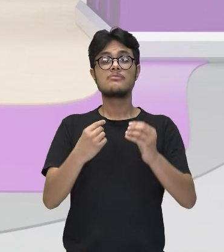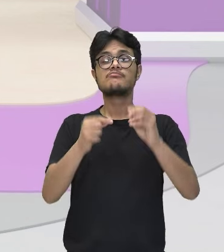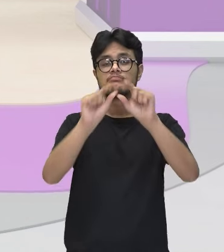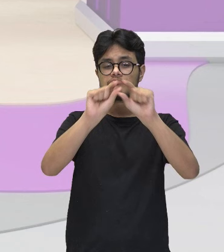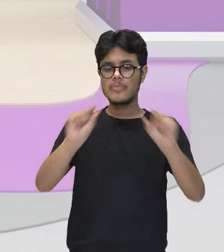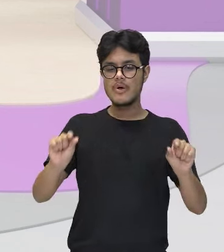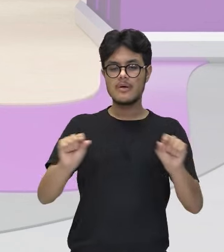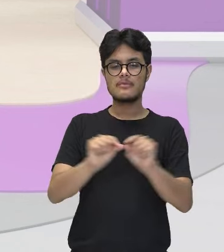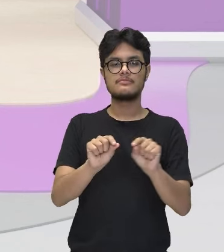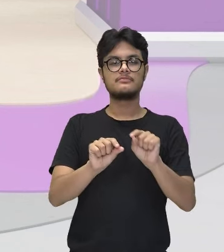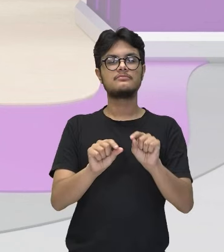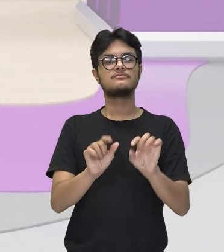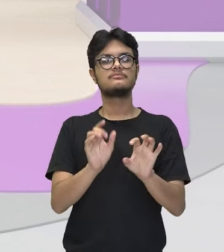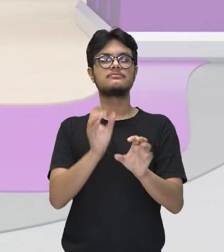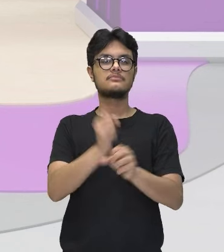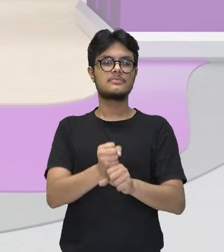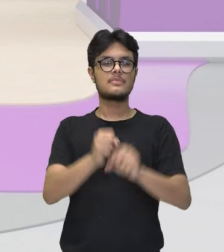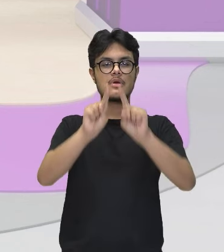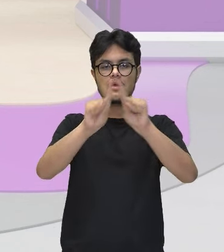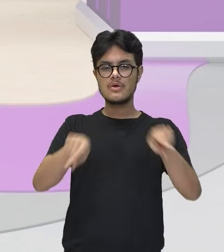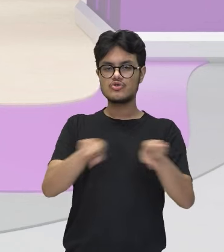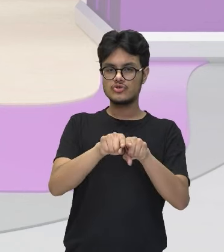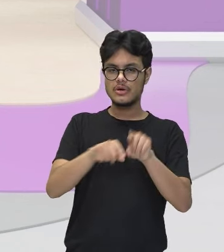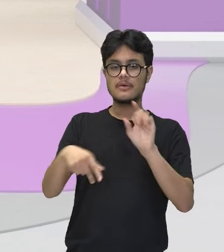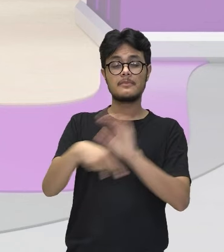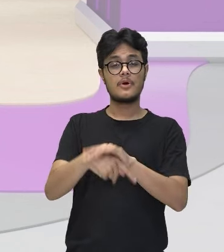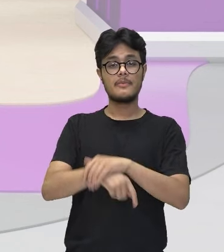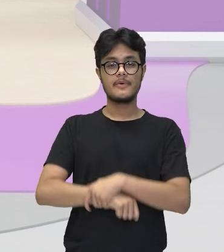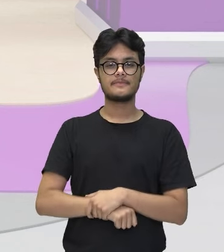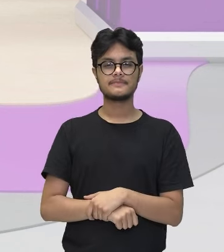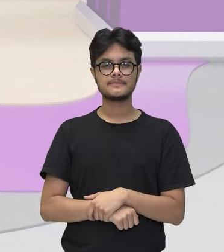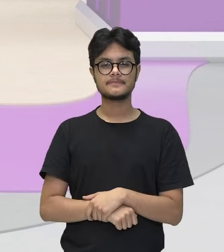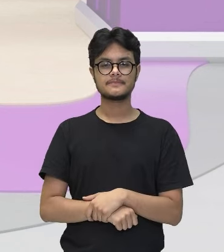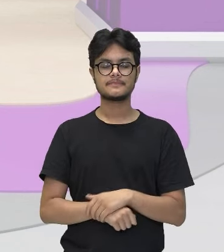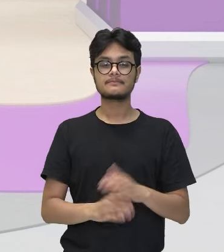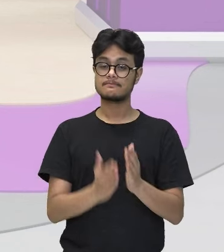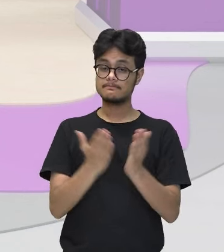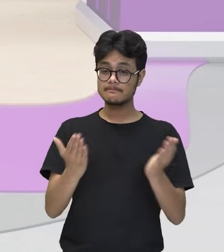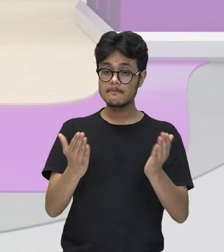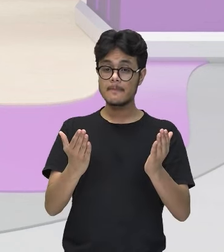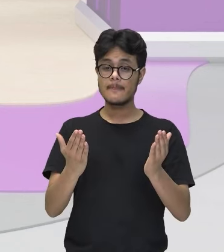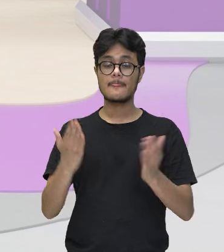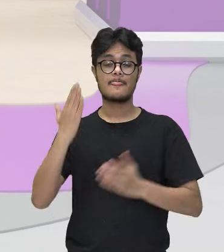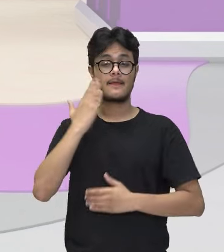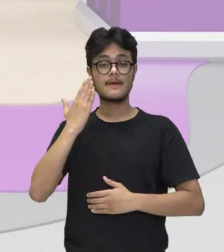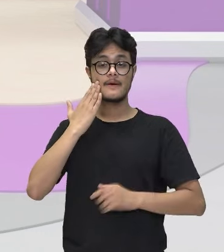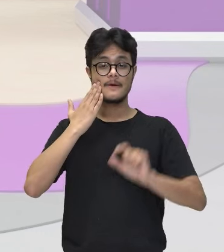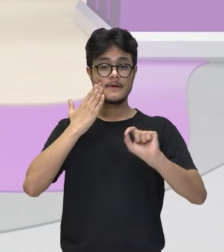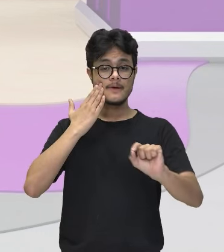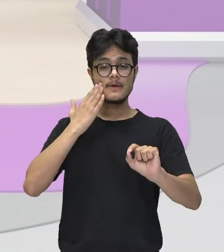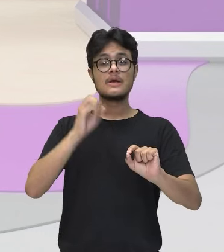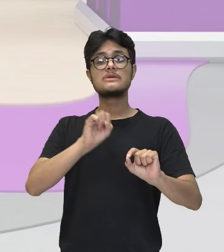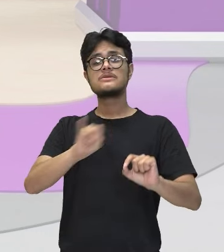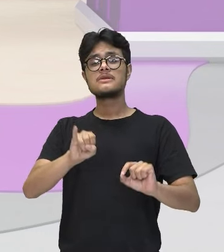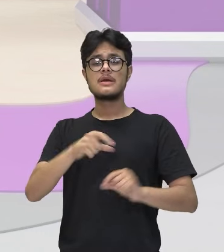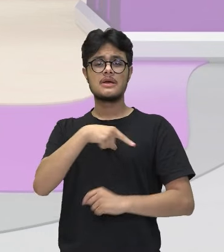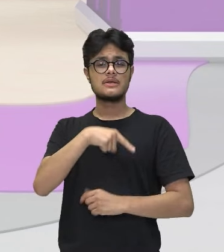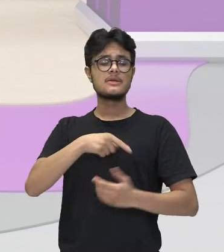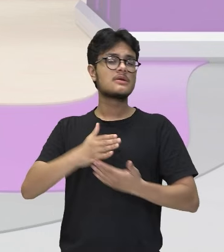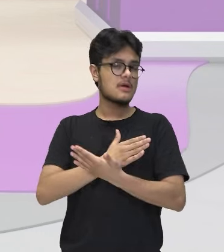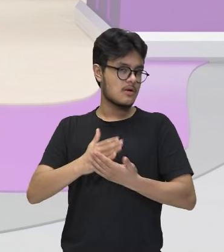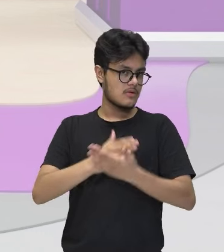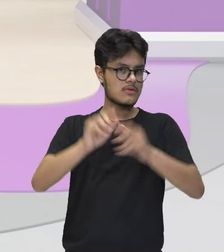métricas de um triângulo retângulo. Lembrando que essas relações, elas só vão existir em um